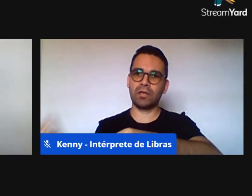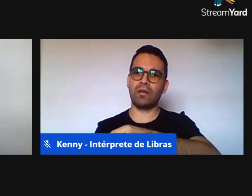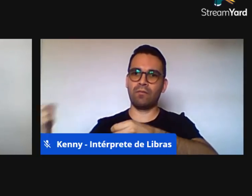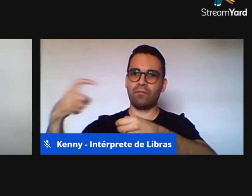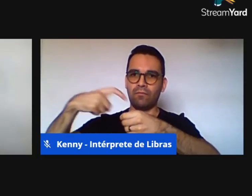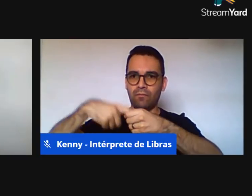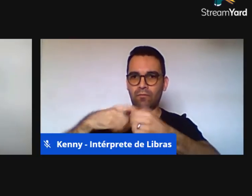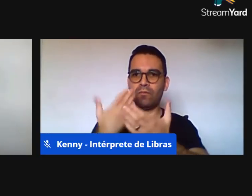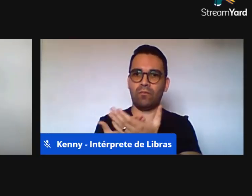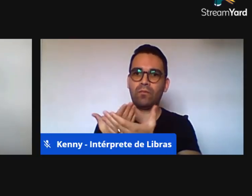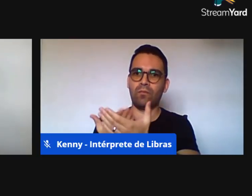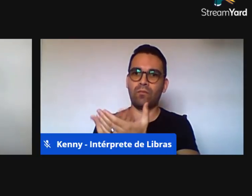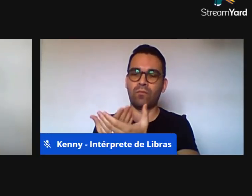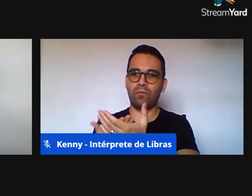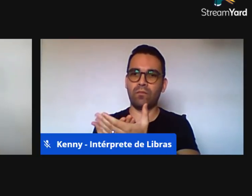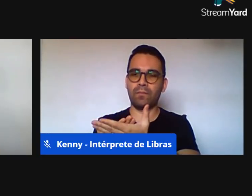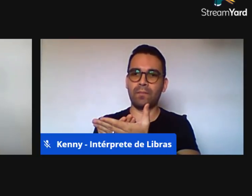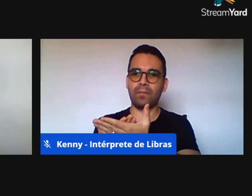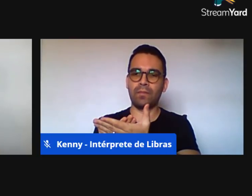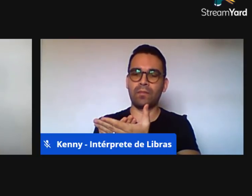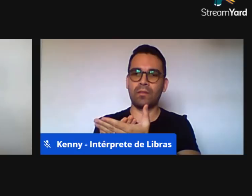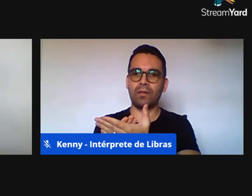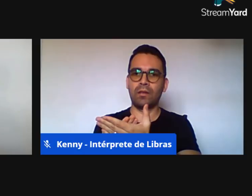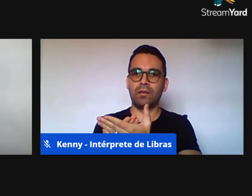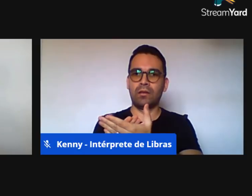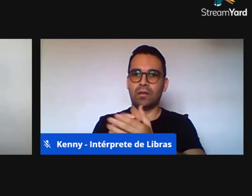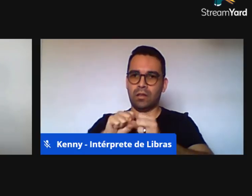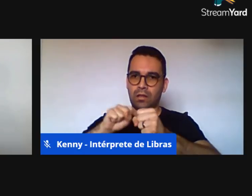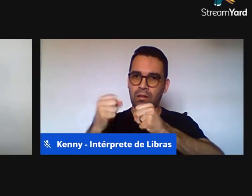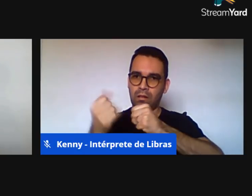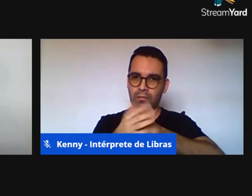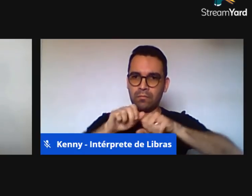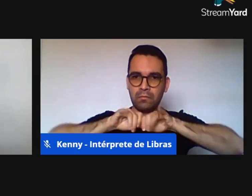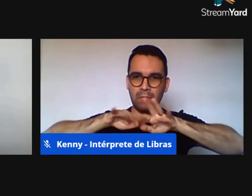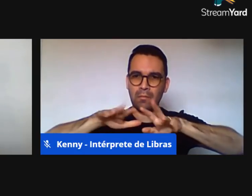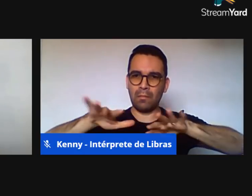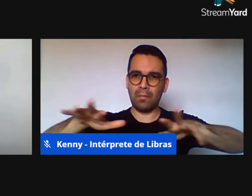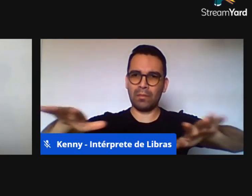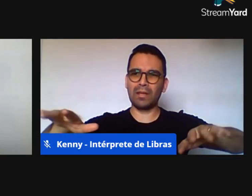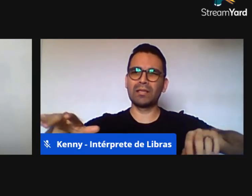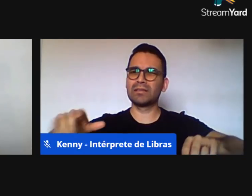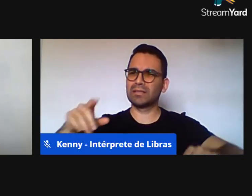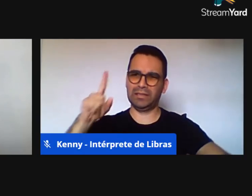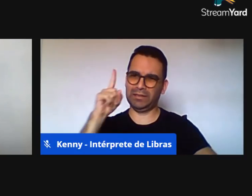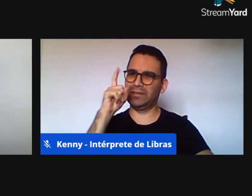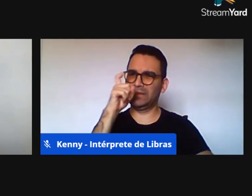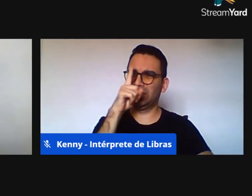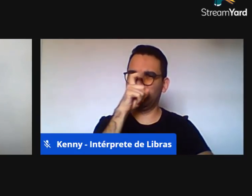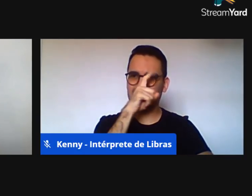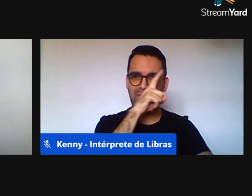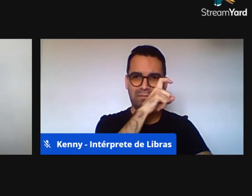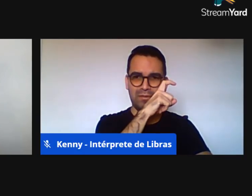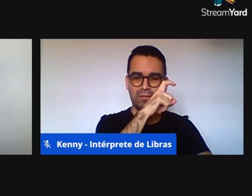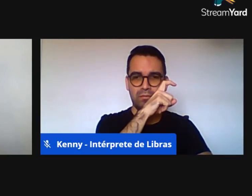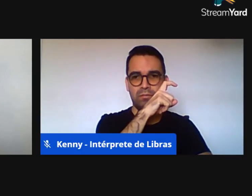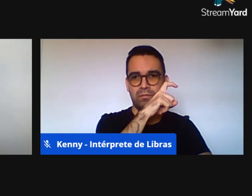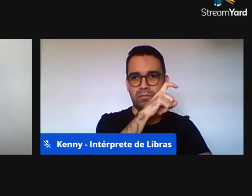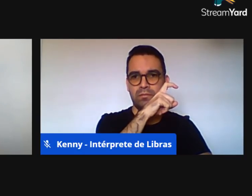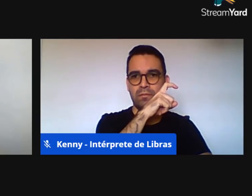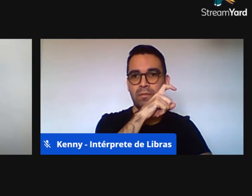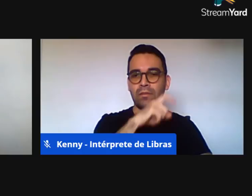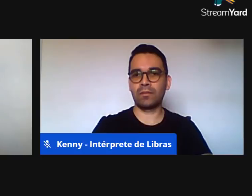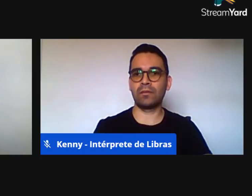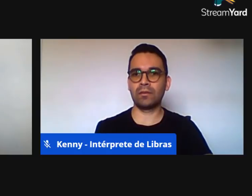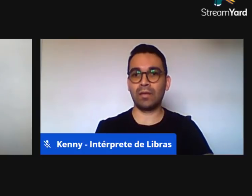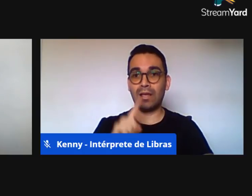gente vê que a transmissão escolar da Covid-19 ela é muito rara, e, na verdade, ela está muito mais ligada à transmissão